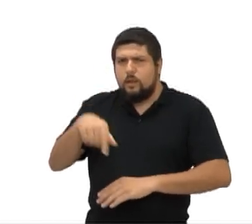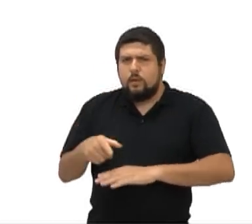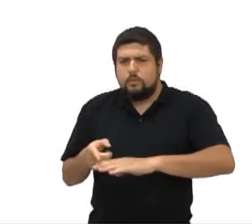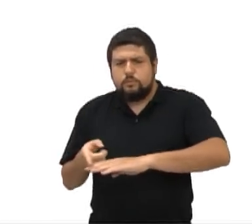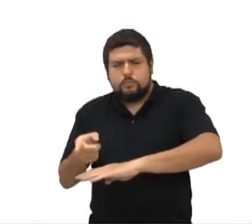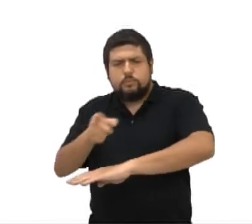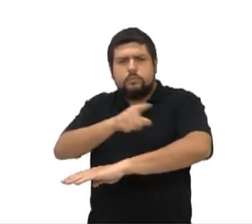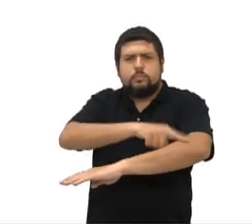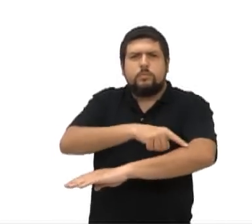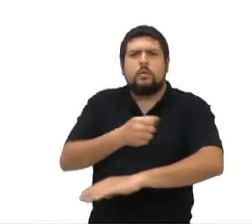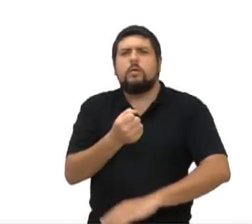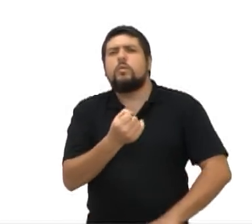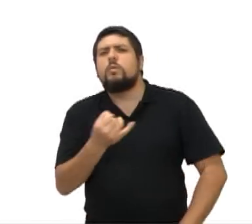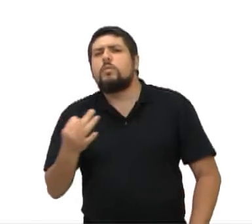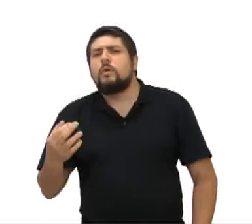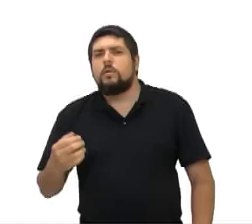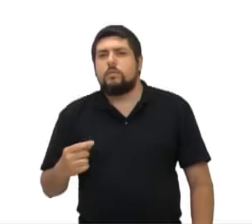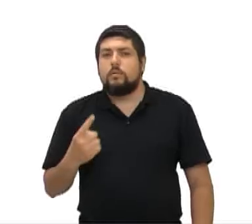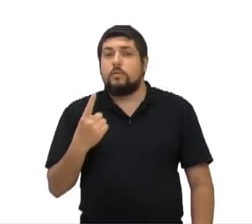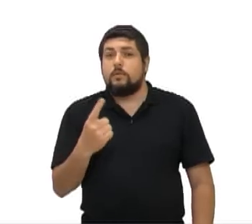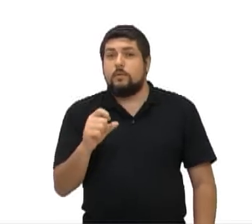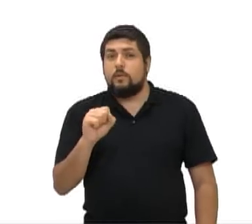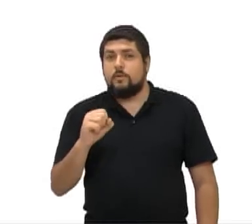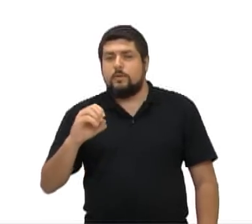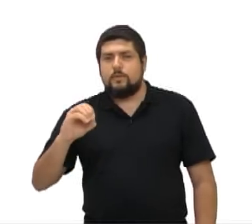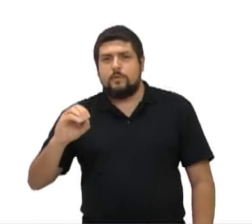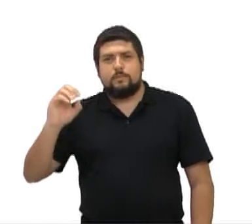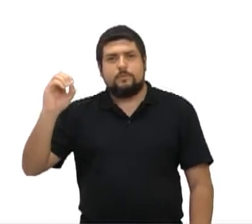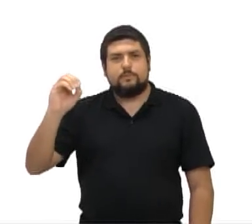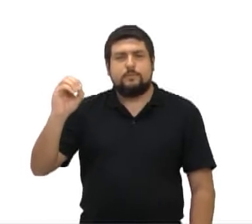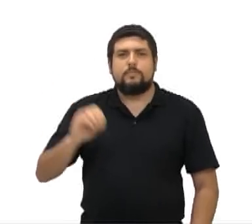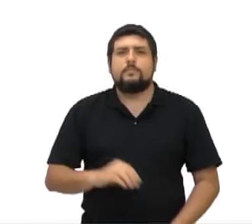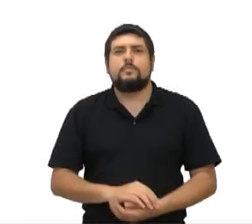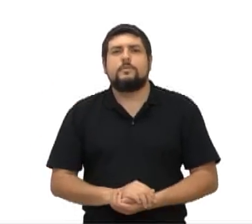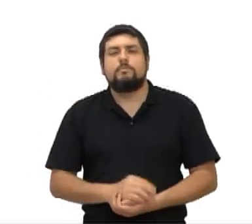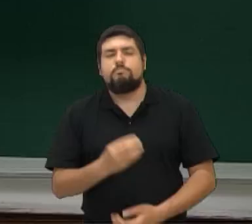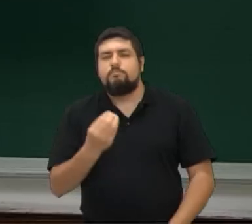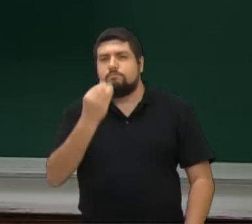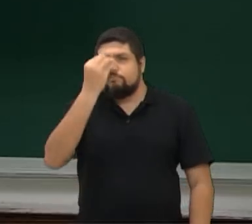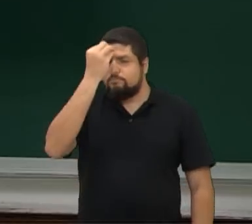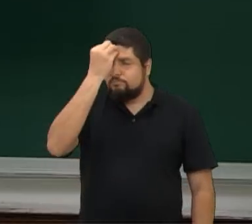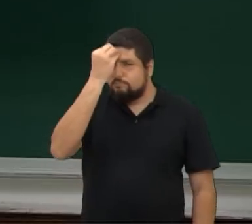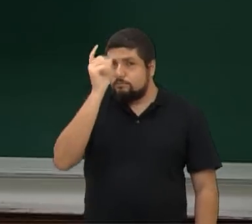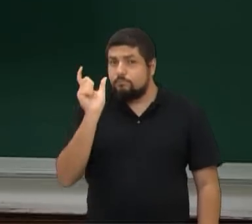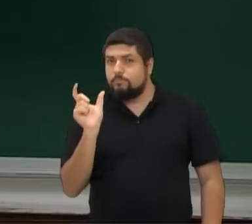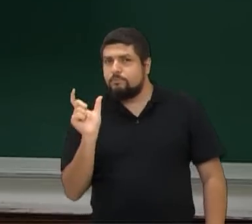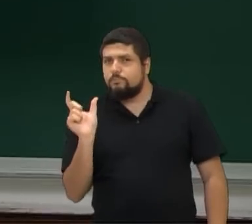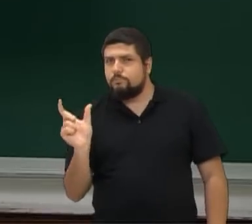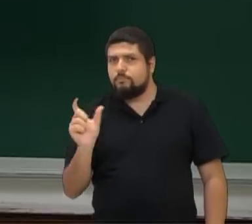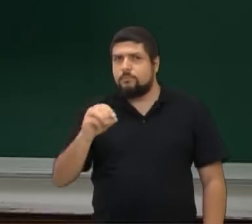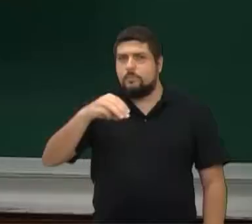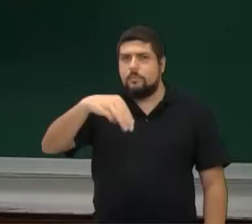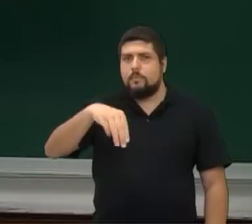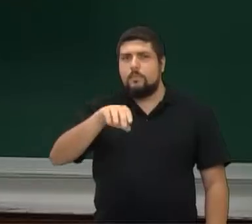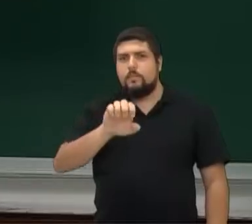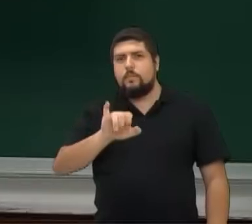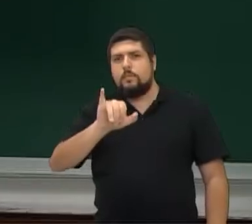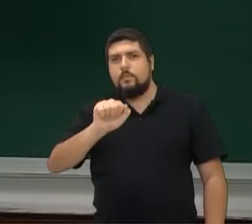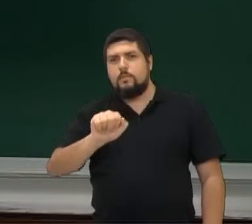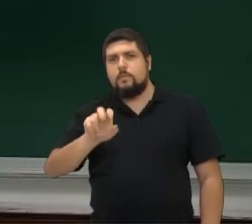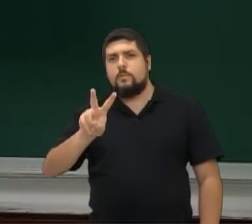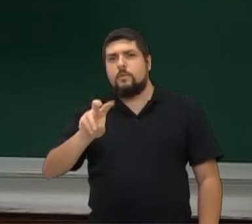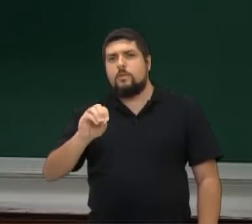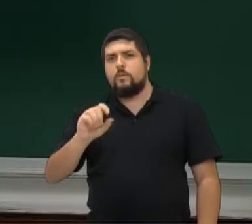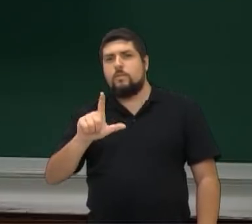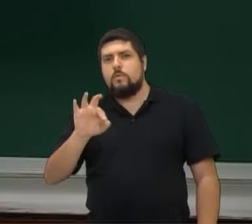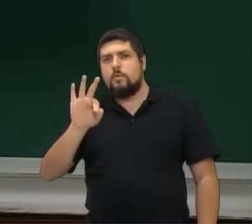180 graus? É só lembrar que o ângulo de meia volta, ele vai ser a metade de um ângulo de uma volta